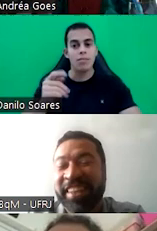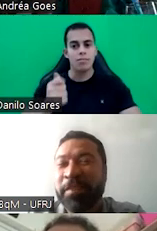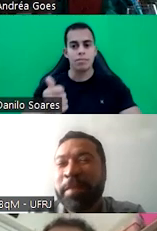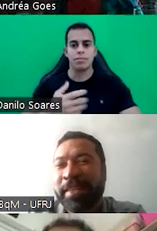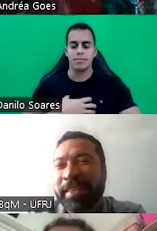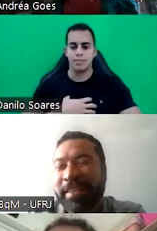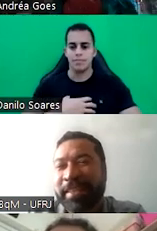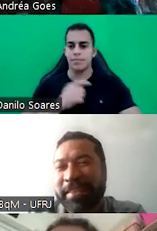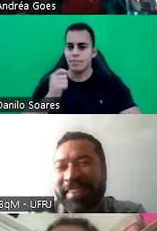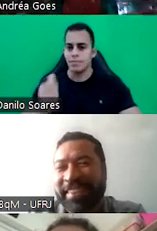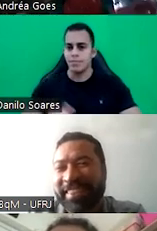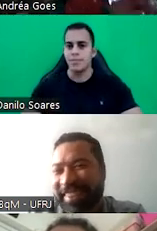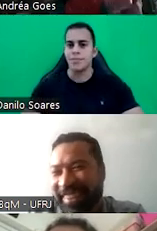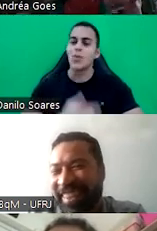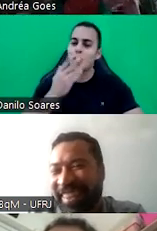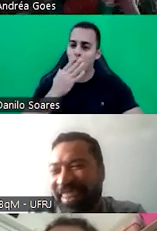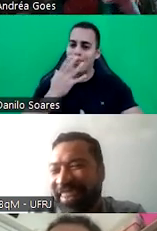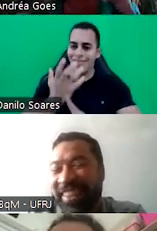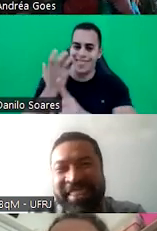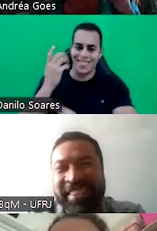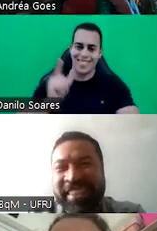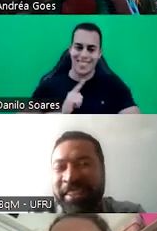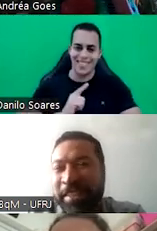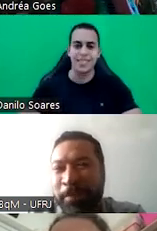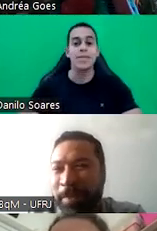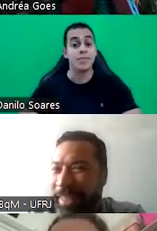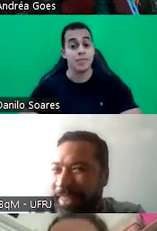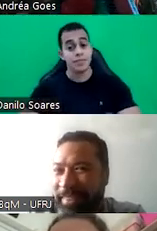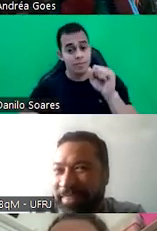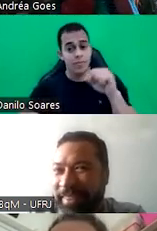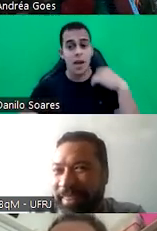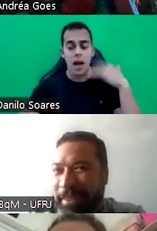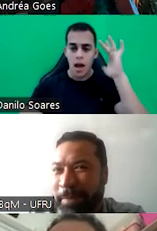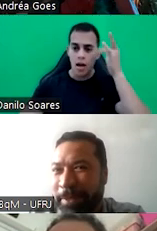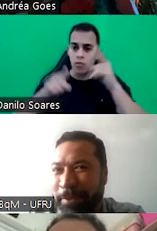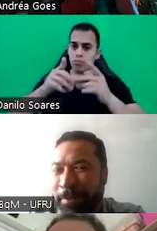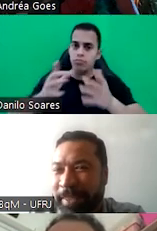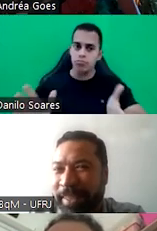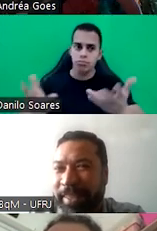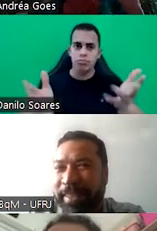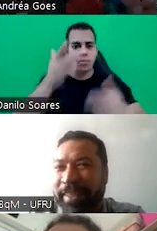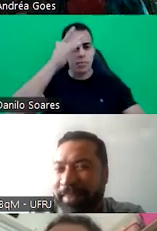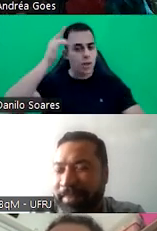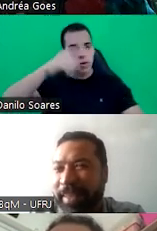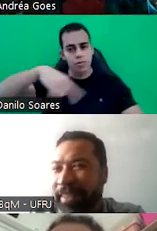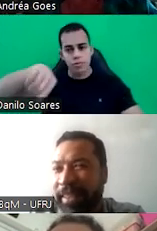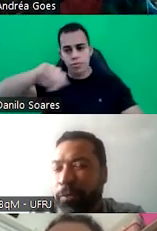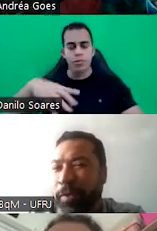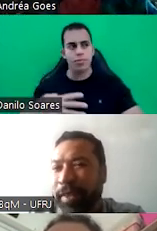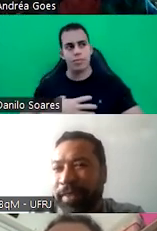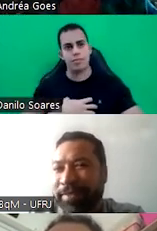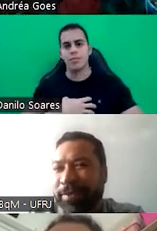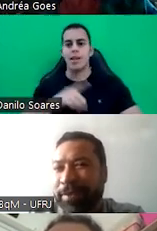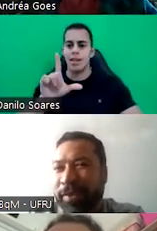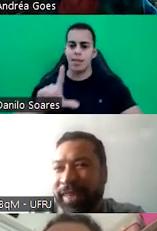passou voando. É bem colorida, pelo menos. Eu acho que você estimula aí as pessoas a